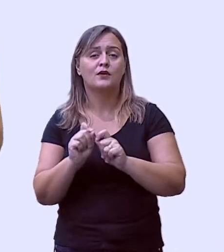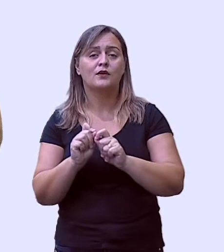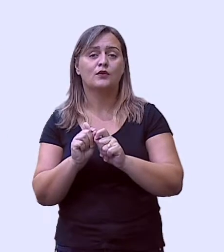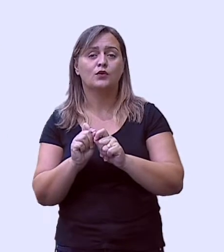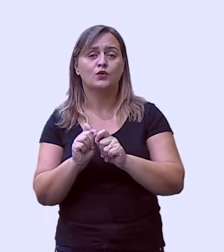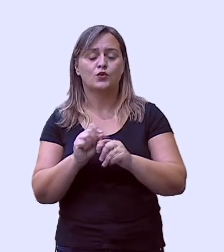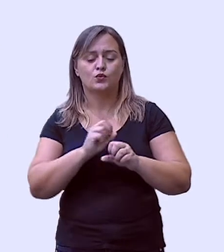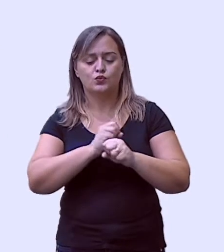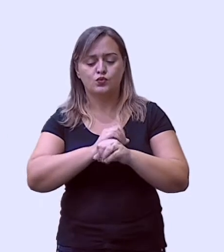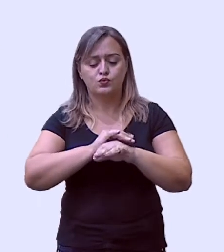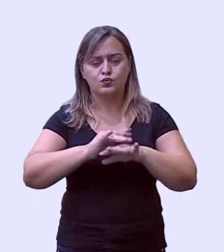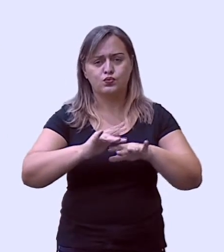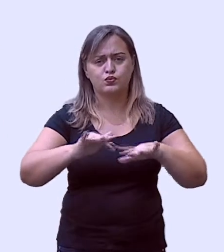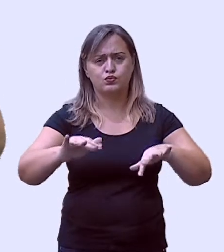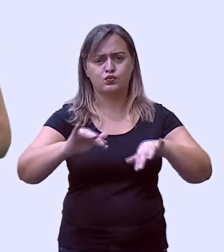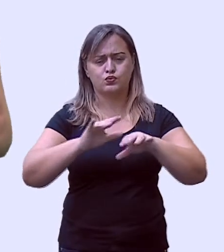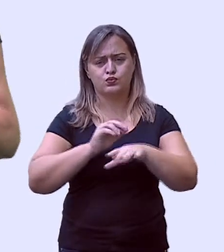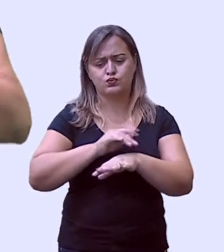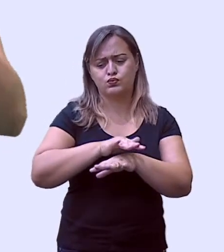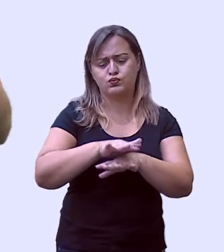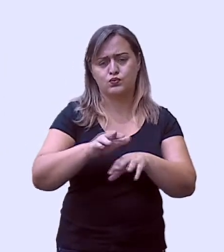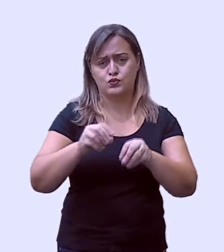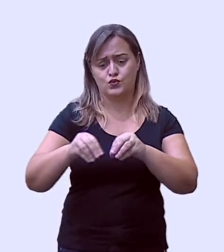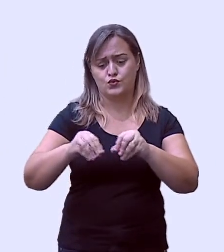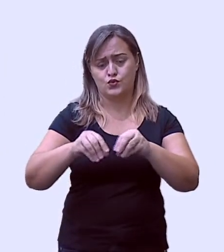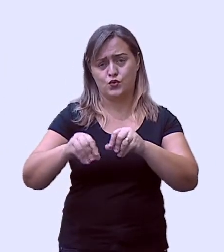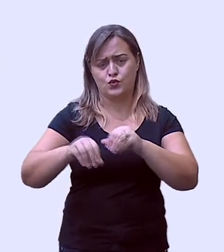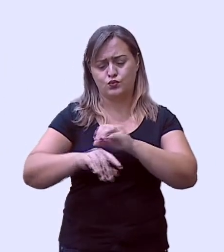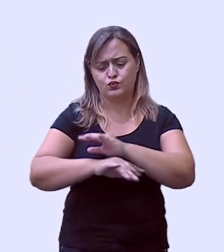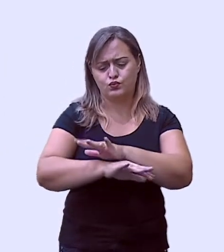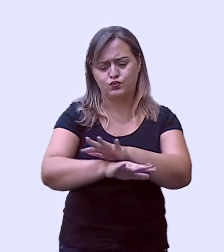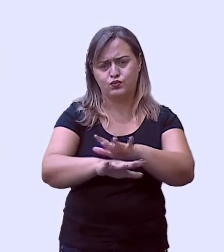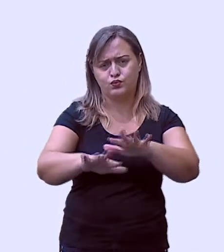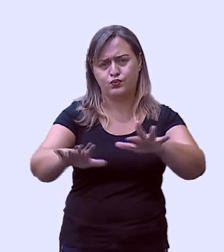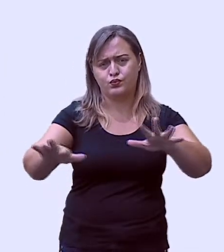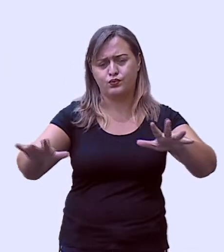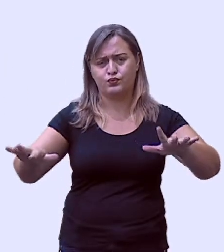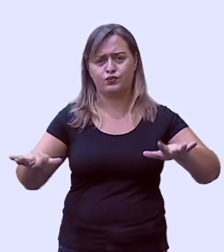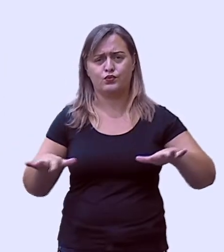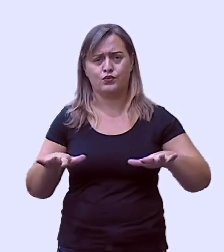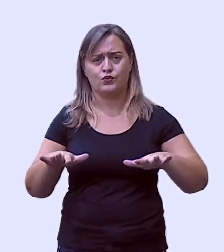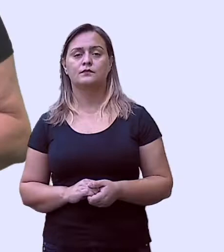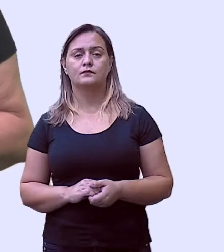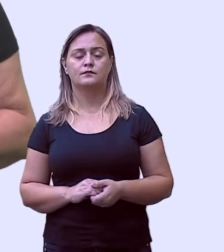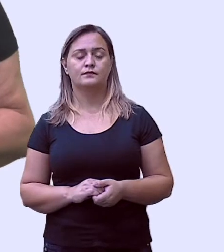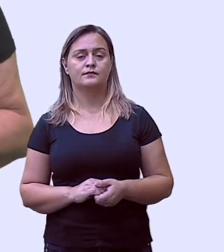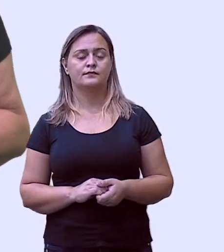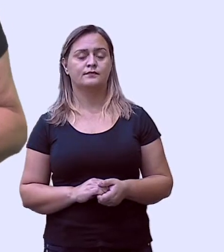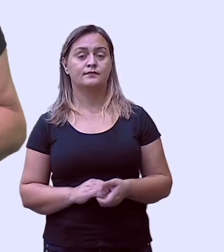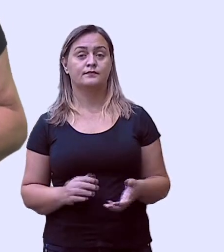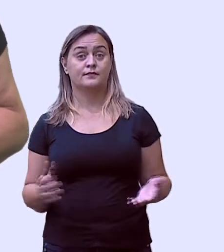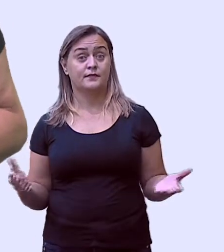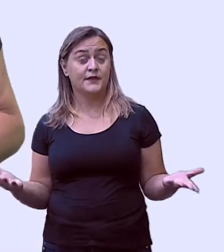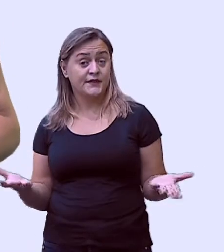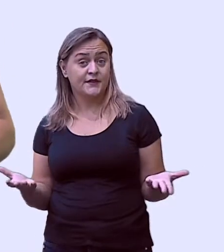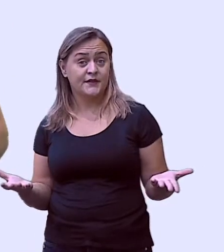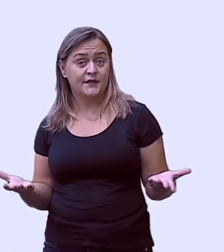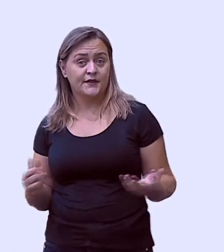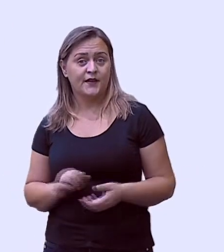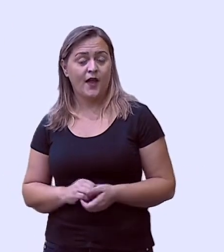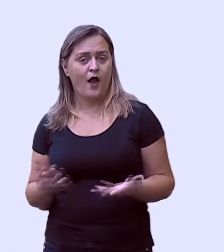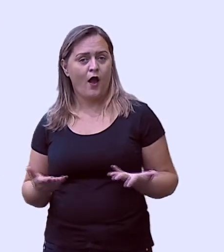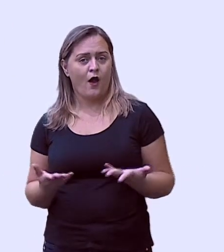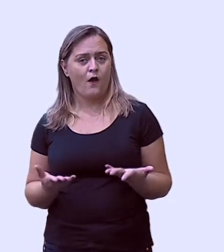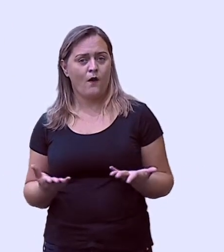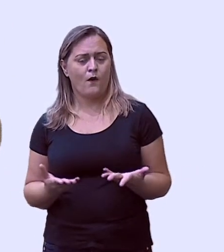Nossa, quanta informação nós já absorvemos deste bioma, não é mesmo? E aí, eu vou